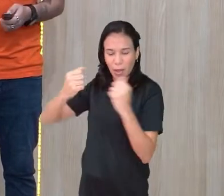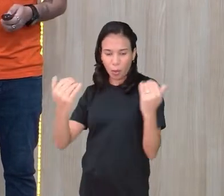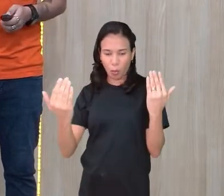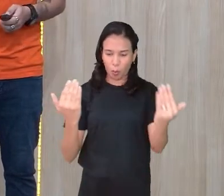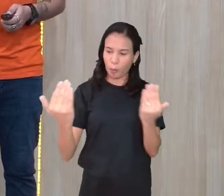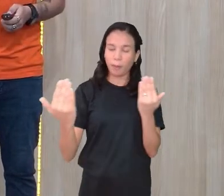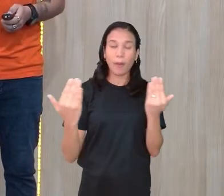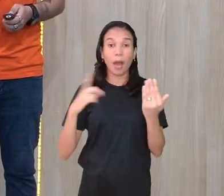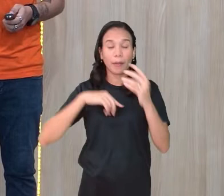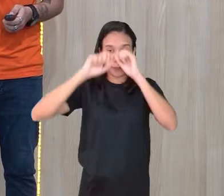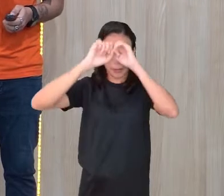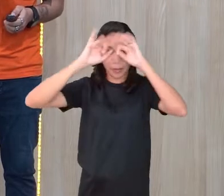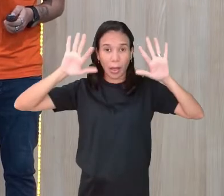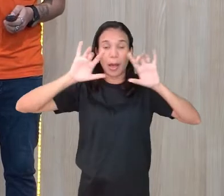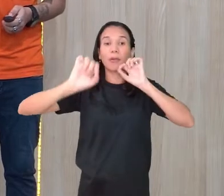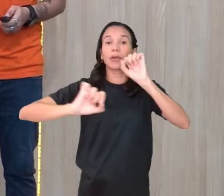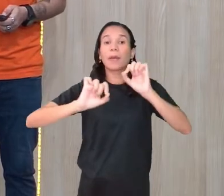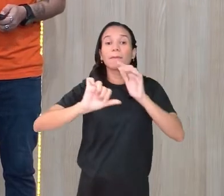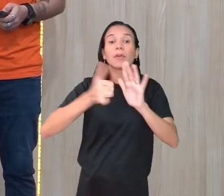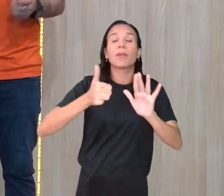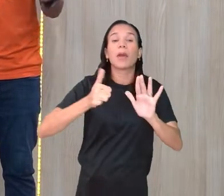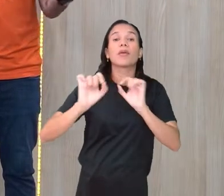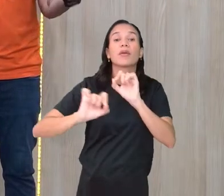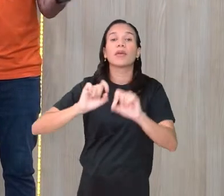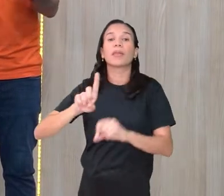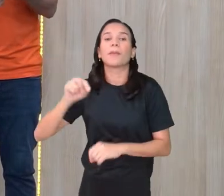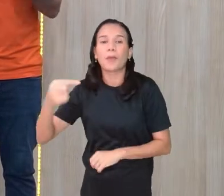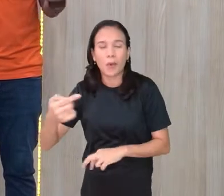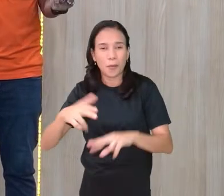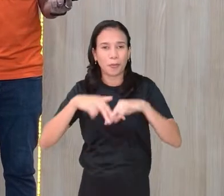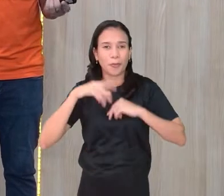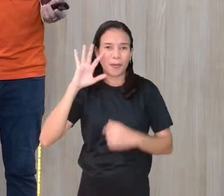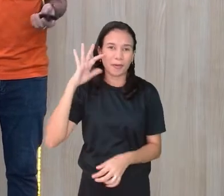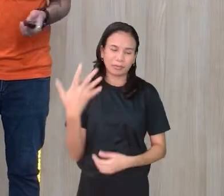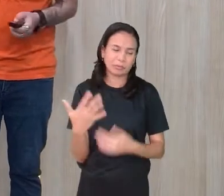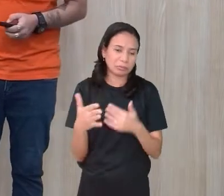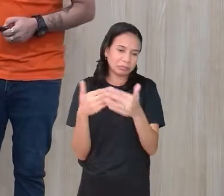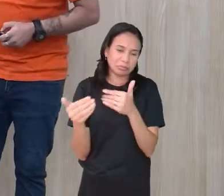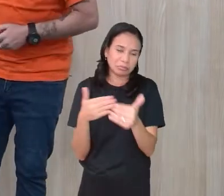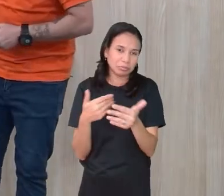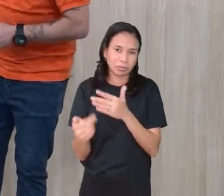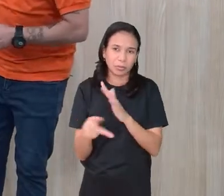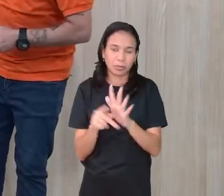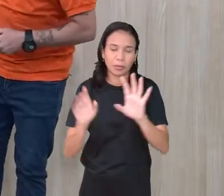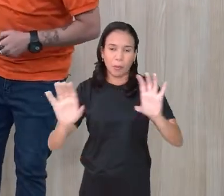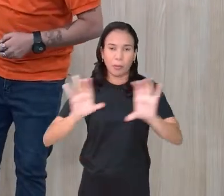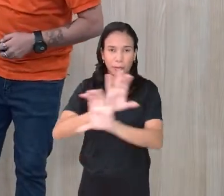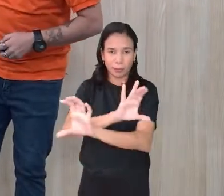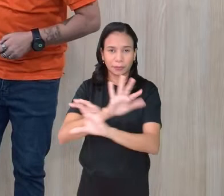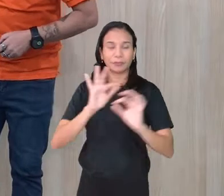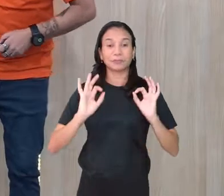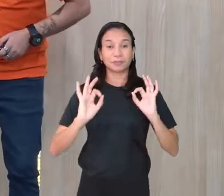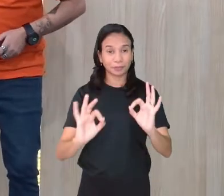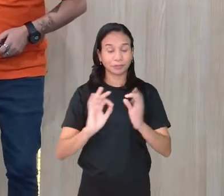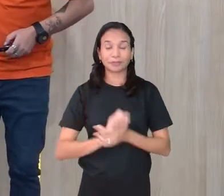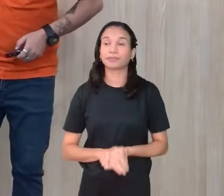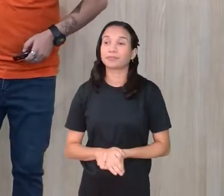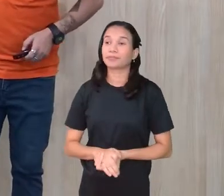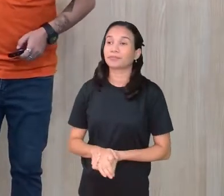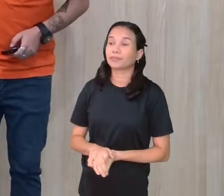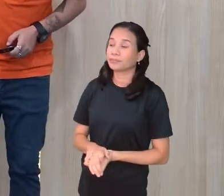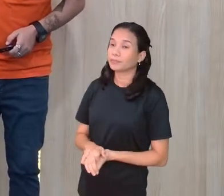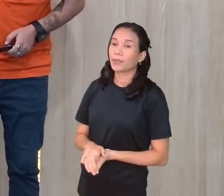para ficar claro aquela coisa de quem vem primeiro, quem vem depois. Porque o resultado tanto faz quando você colocar isso, certo? Então,